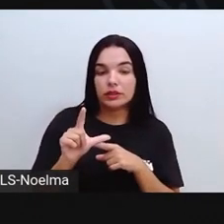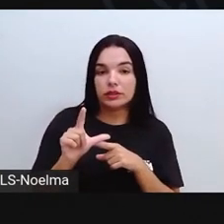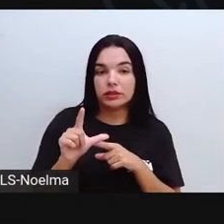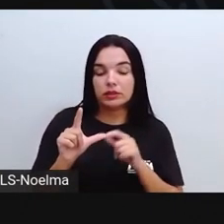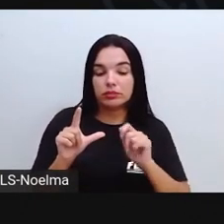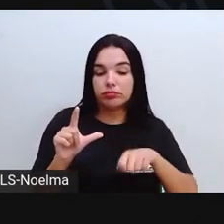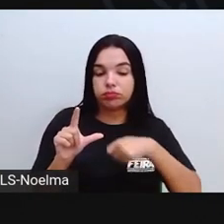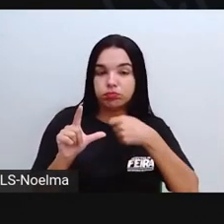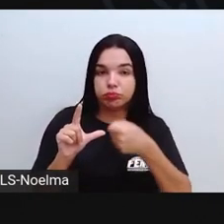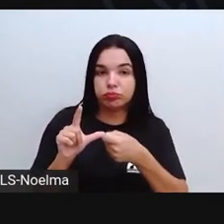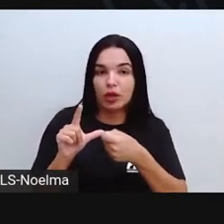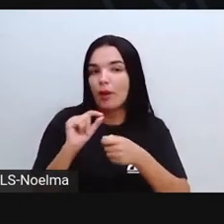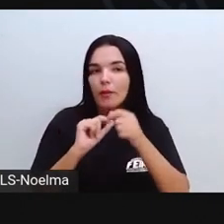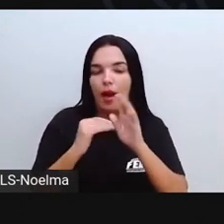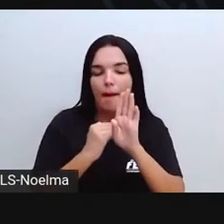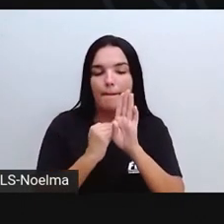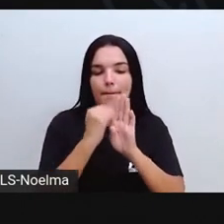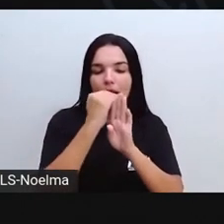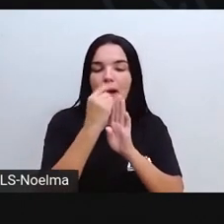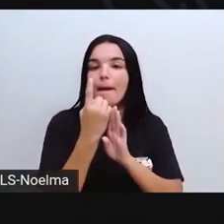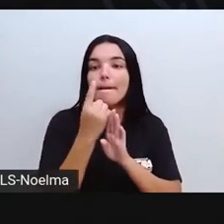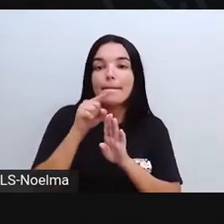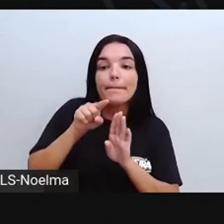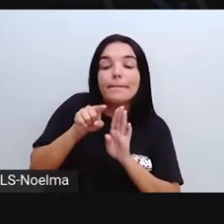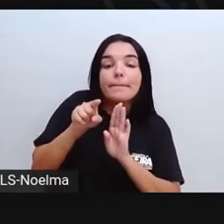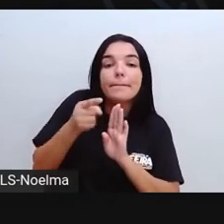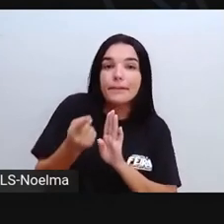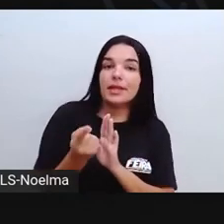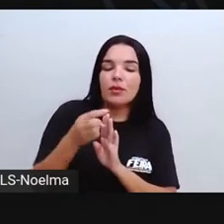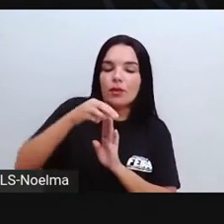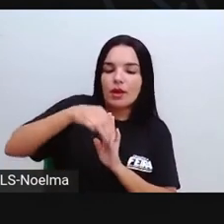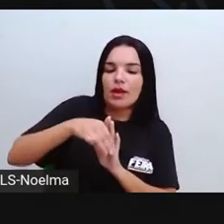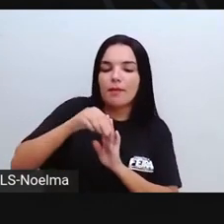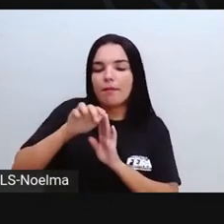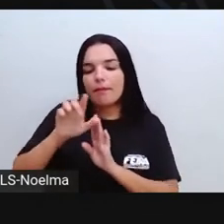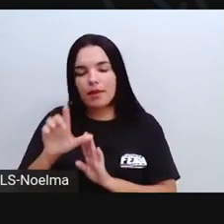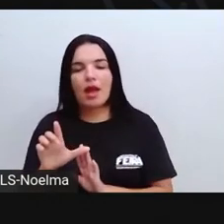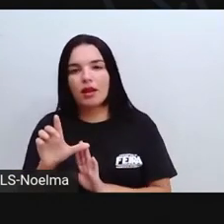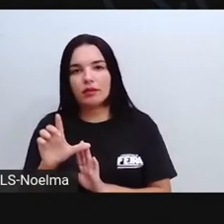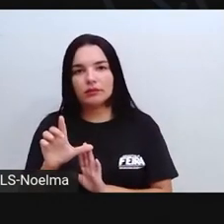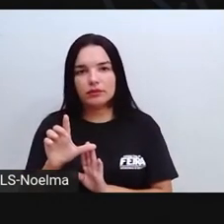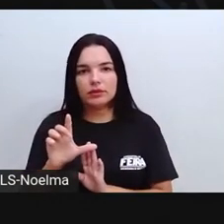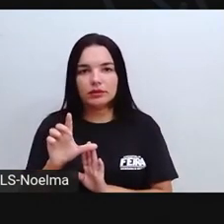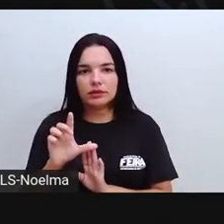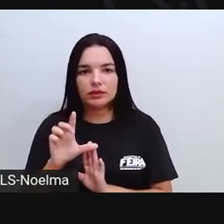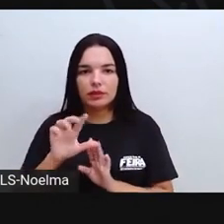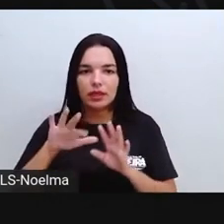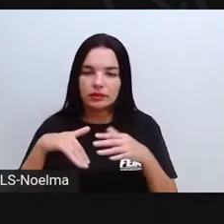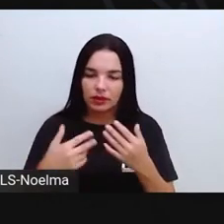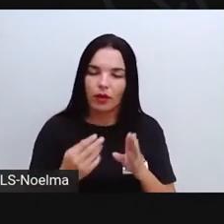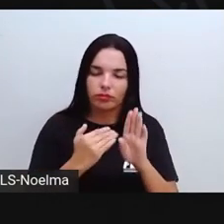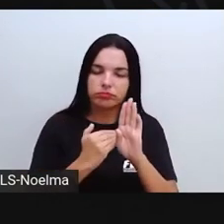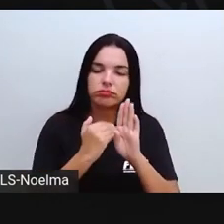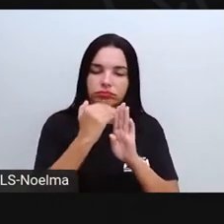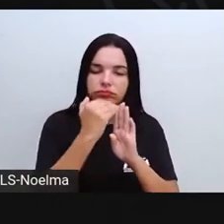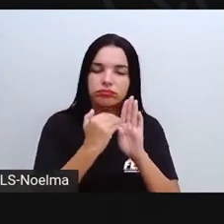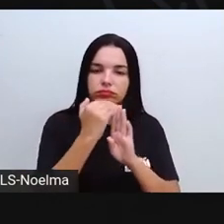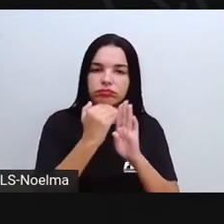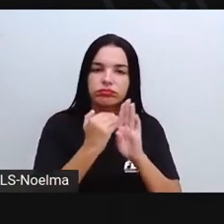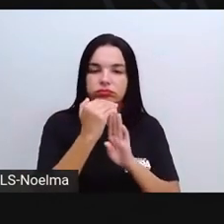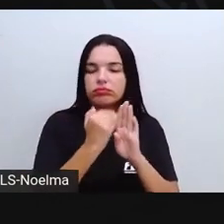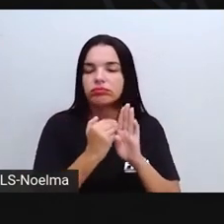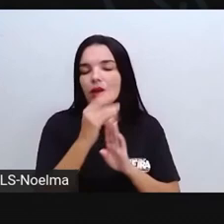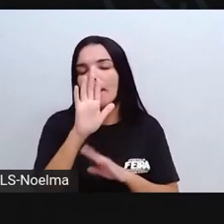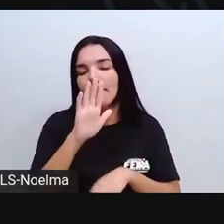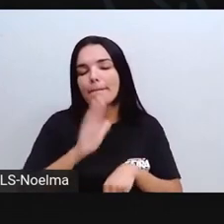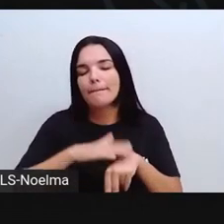capacidade de 1.000 ml, que são 1.000 mililitros. São as unidades de medidas mais